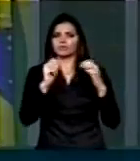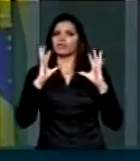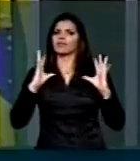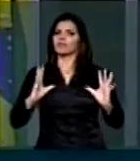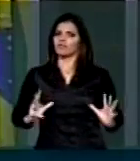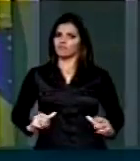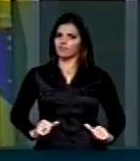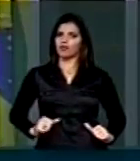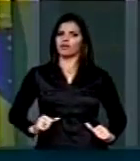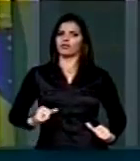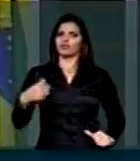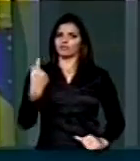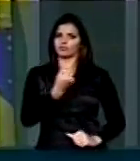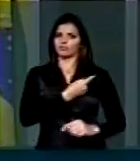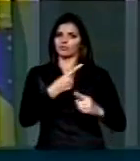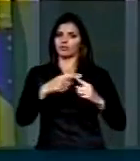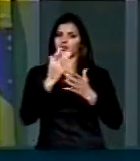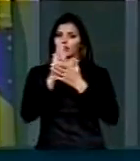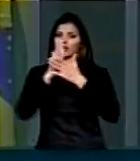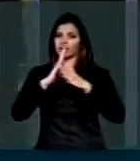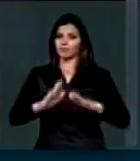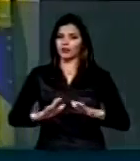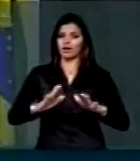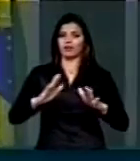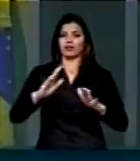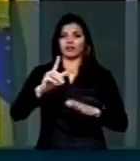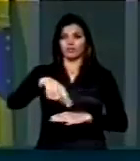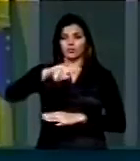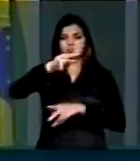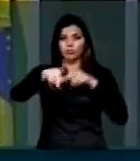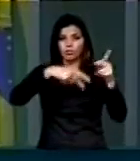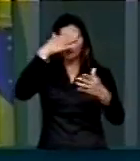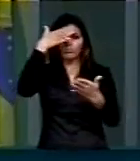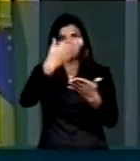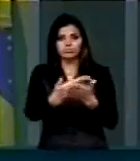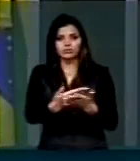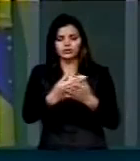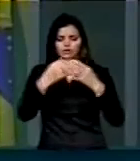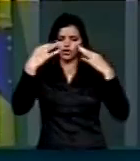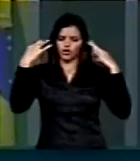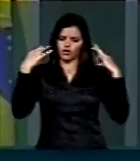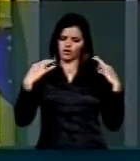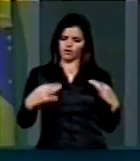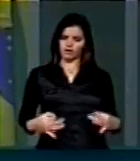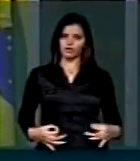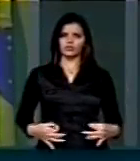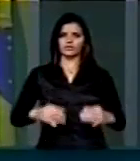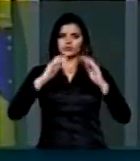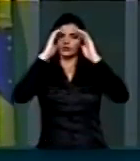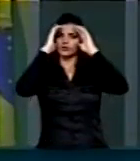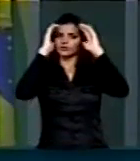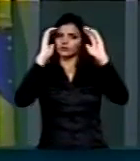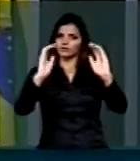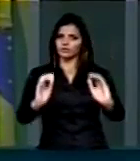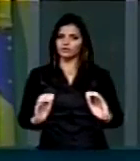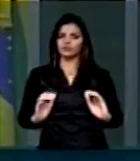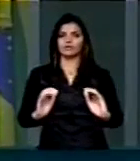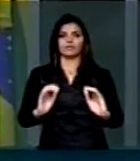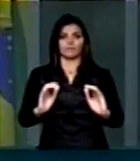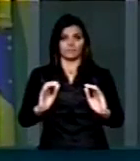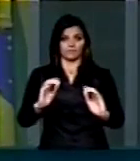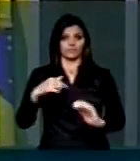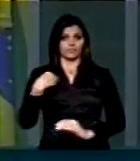para estancar a sangria de credibilidade, de honrabilidade, de respeitabilidade